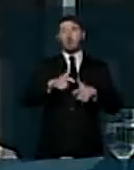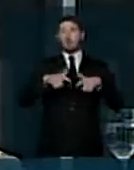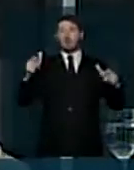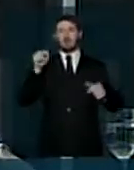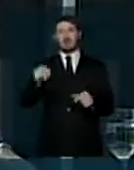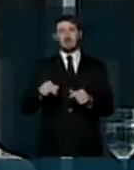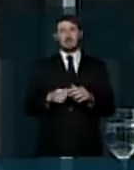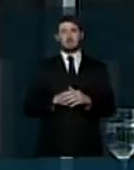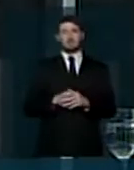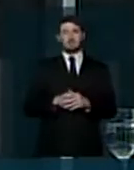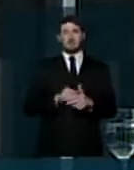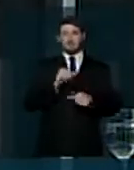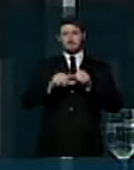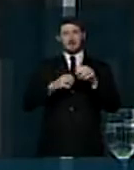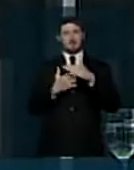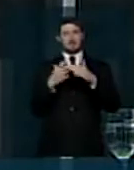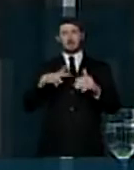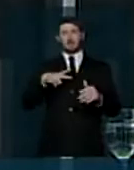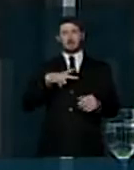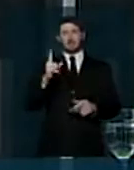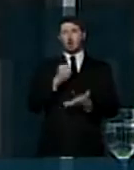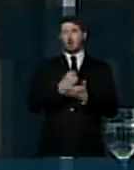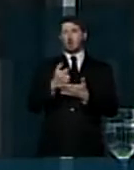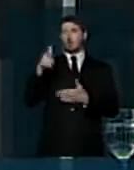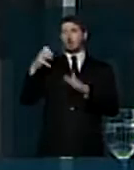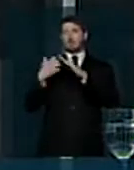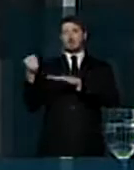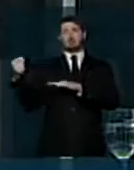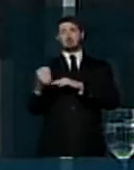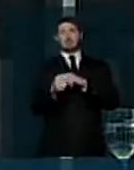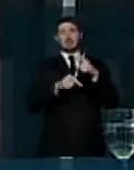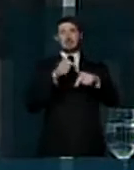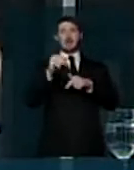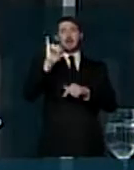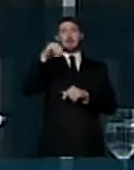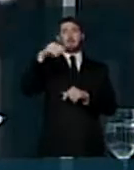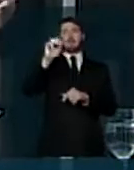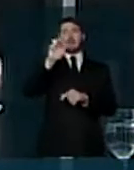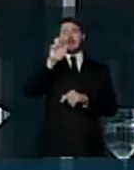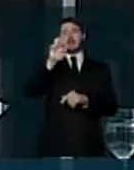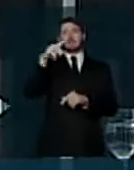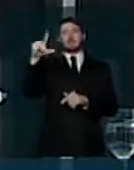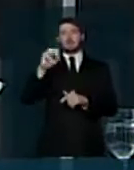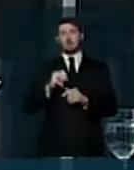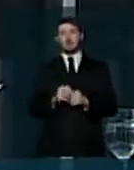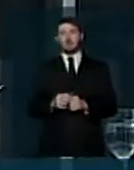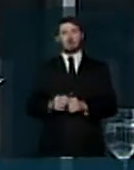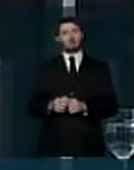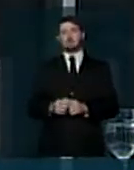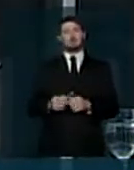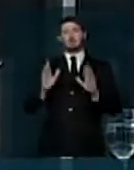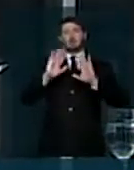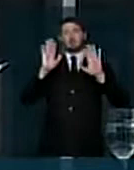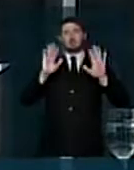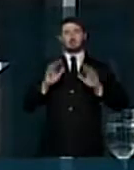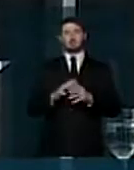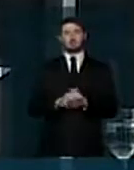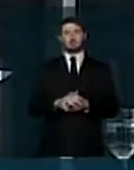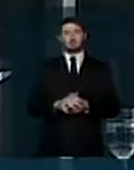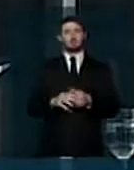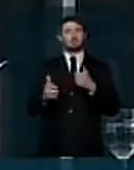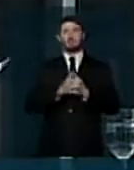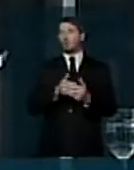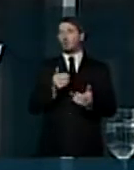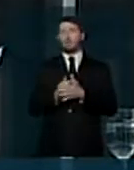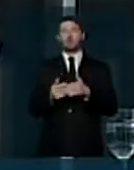essa privatização e essa terceirização, seja na Polícia Federal ou seja nos setores dos poderes dessa República,